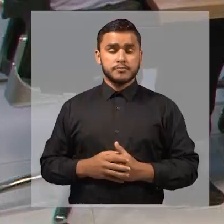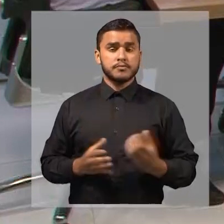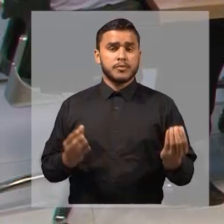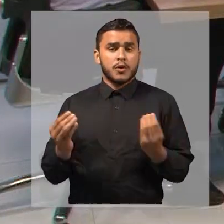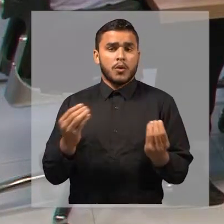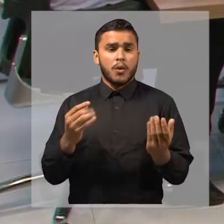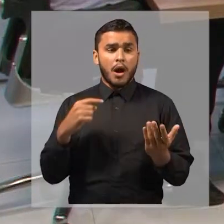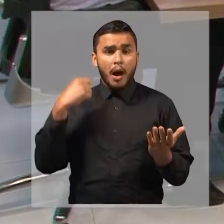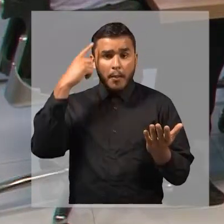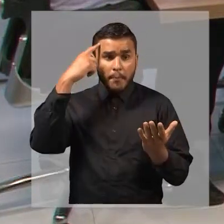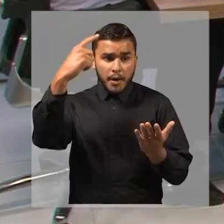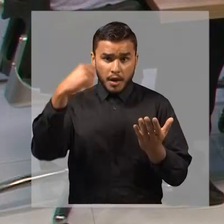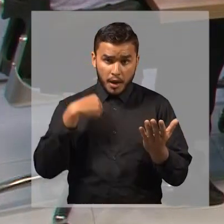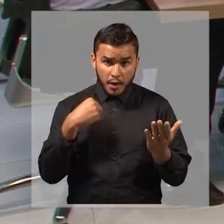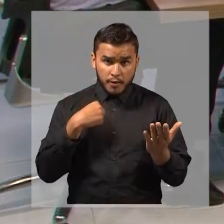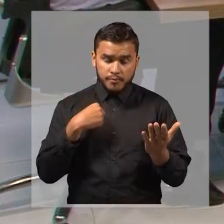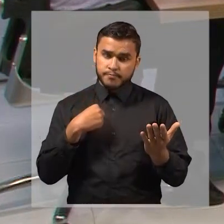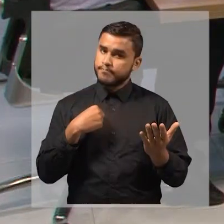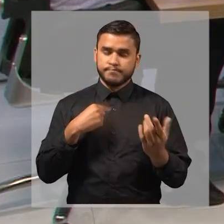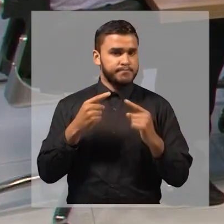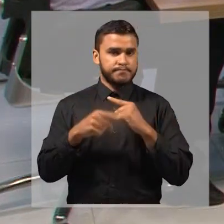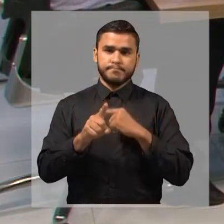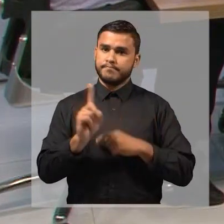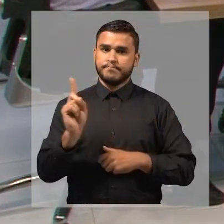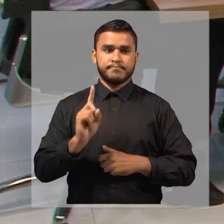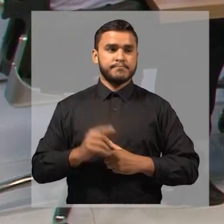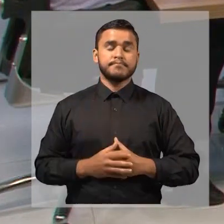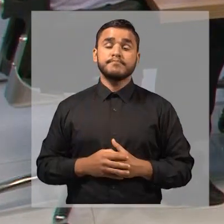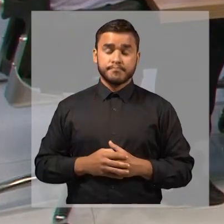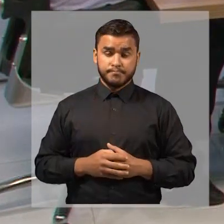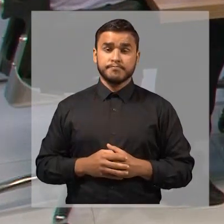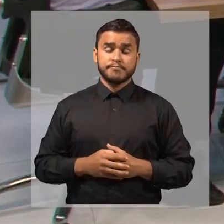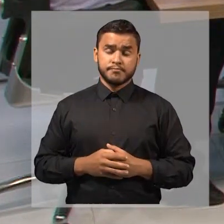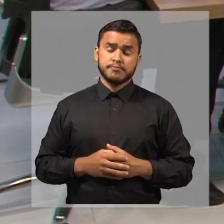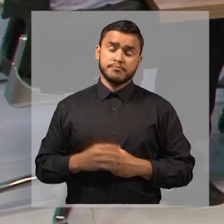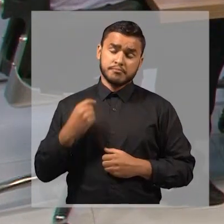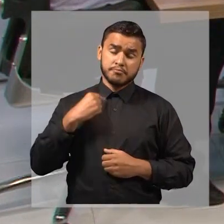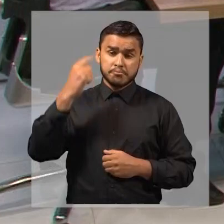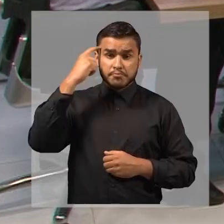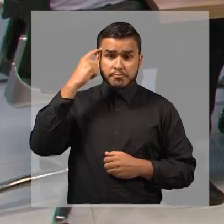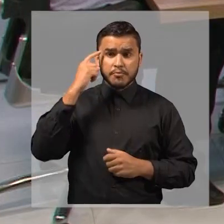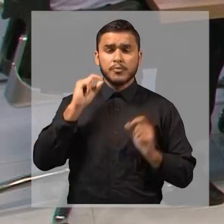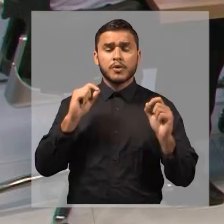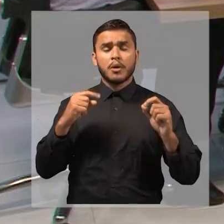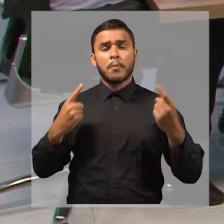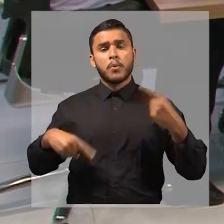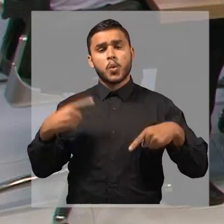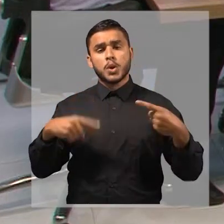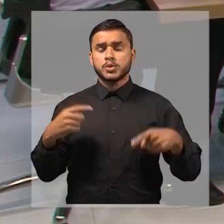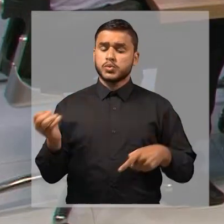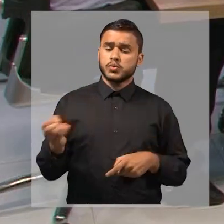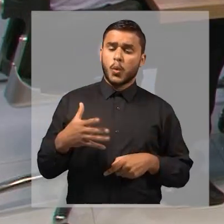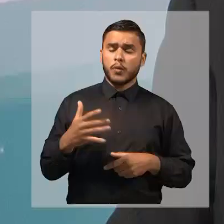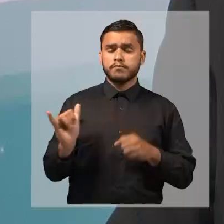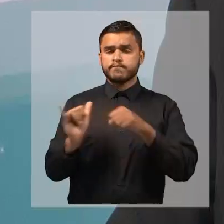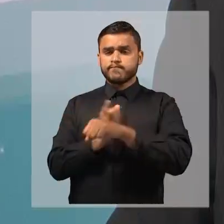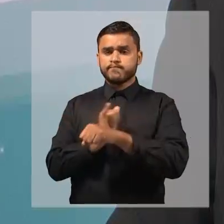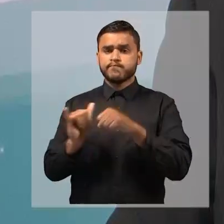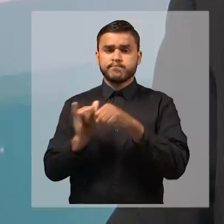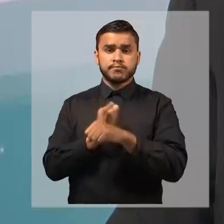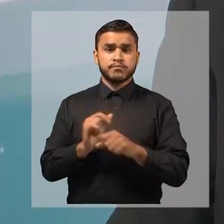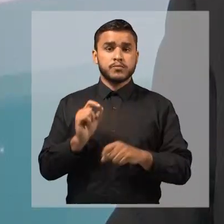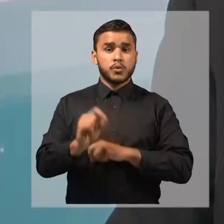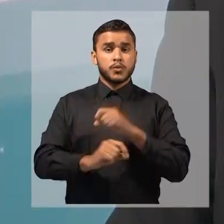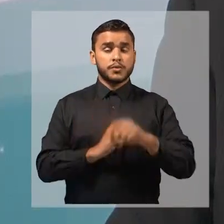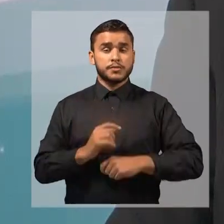da tradição malsã da política brasileira. O discurso é de que vai fazer a política